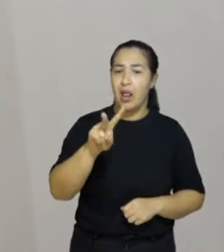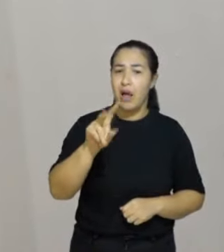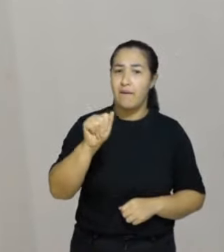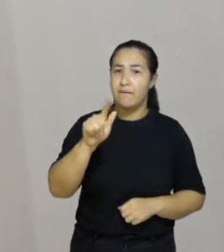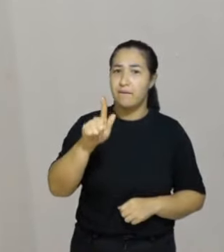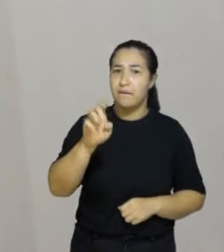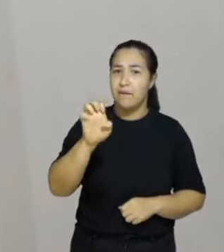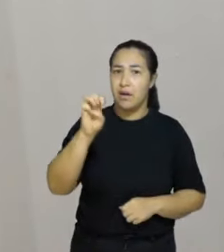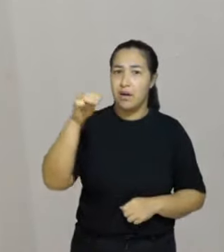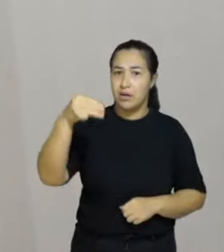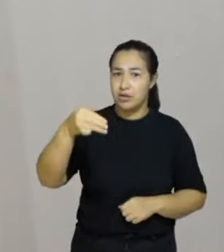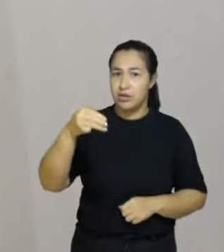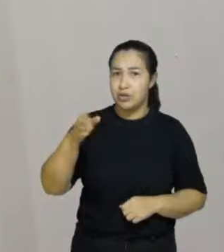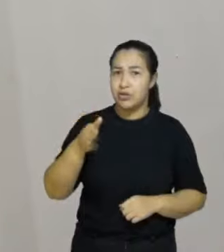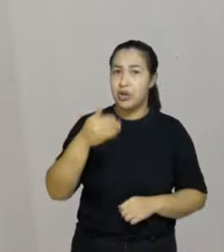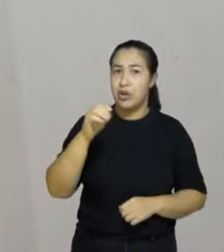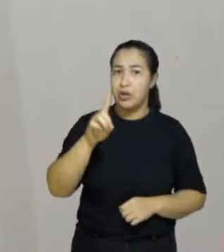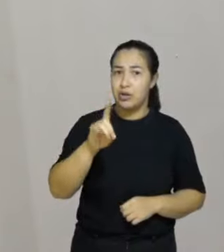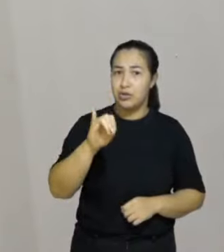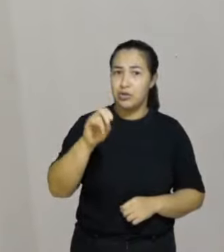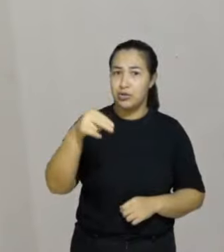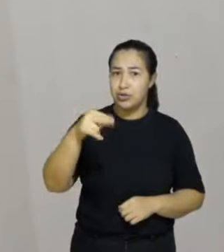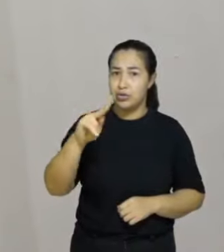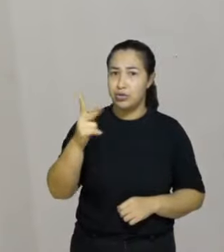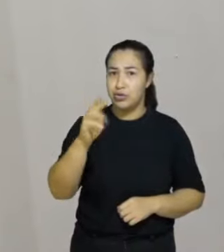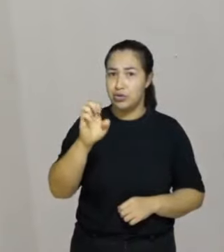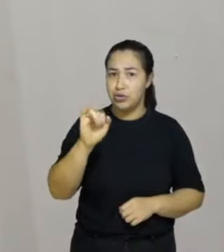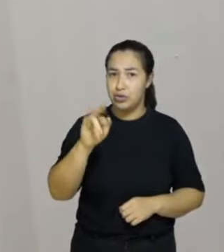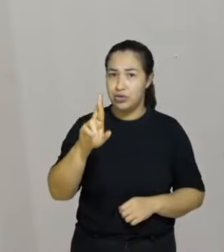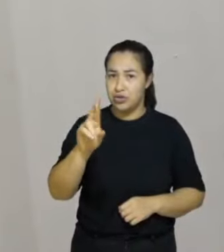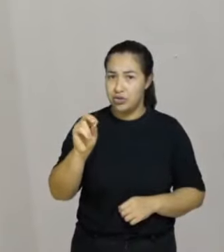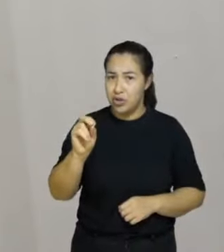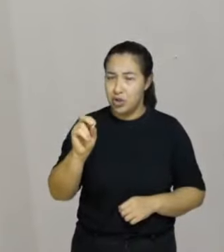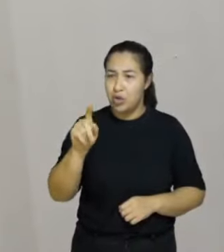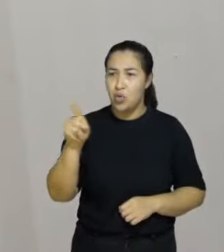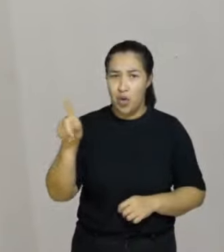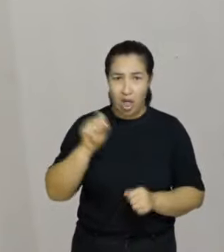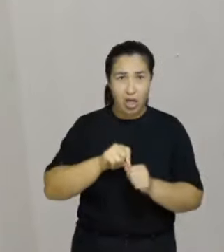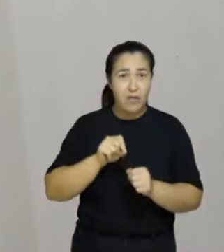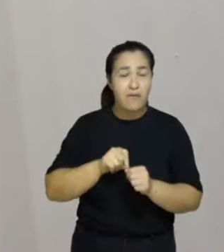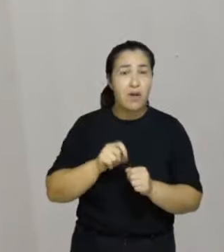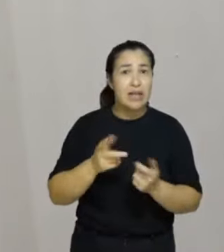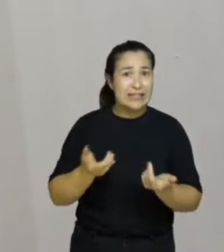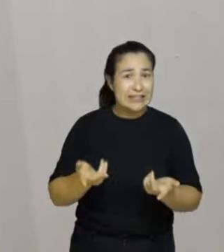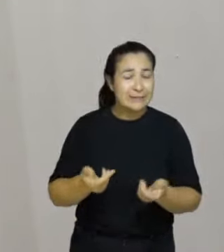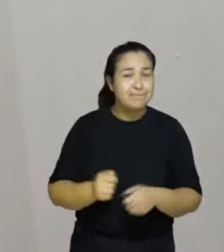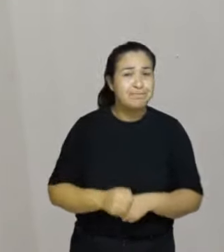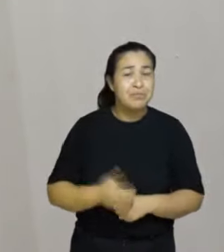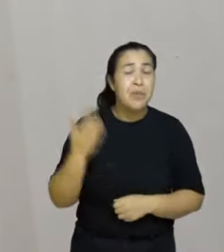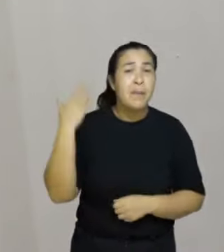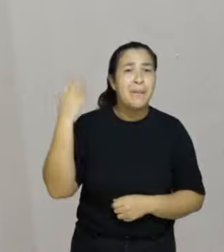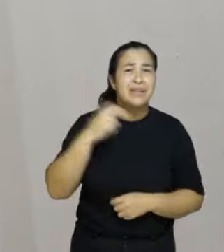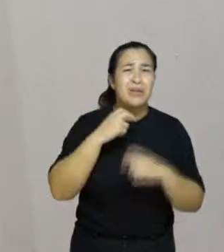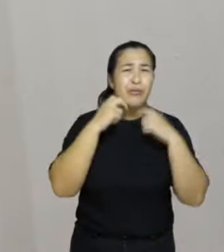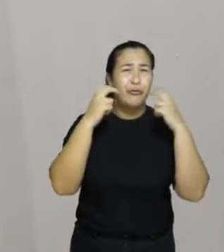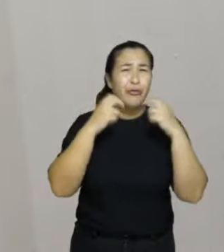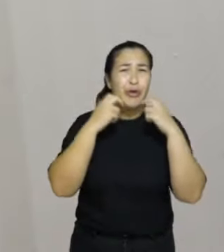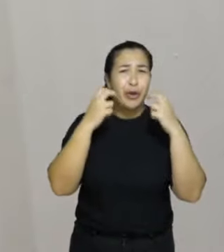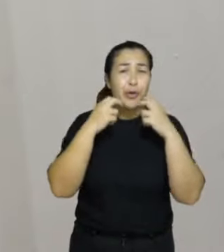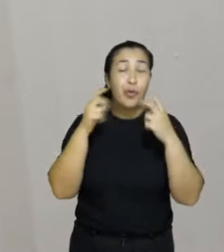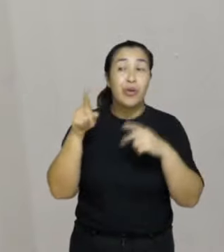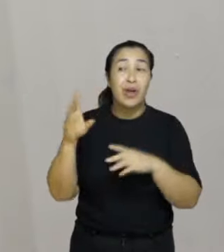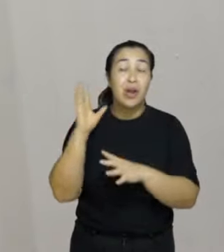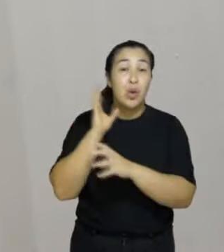passado? Um passado vergonhoso? No depoimento à polícia em São Paulo, o contador